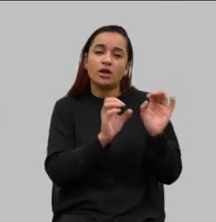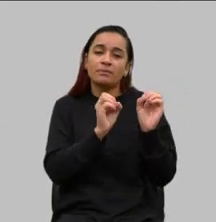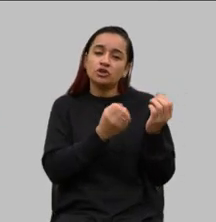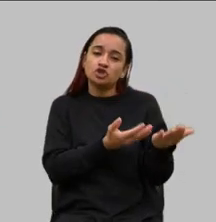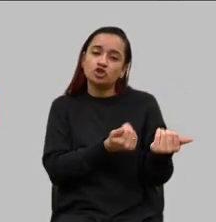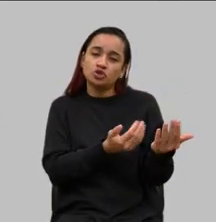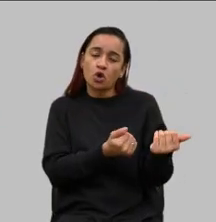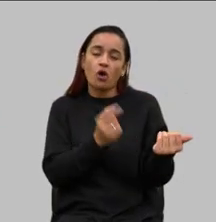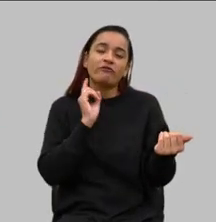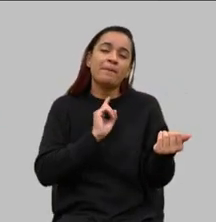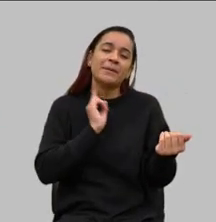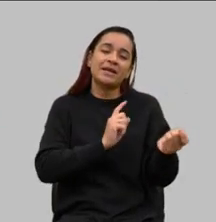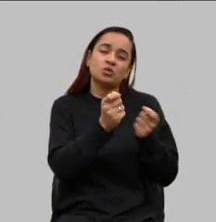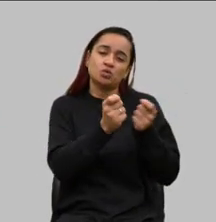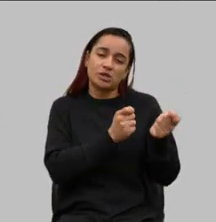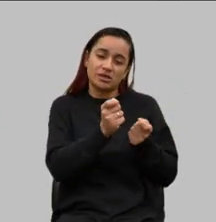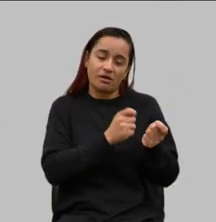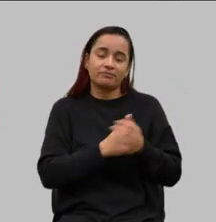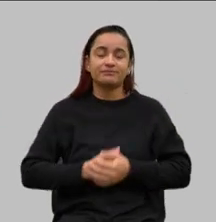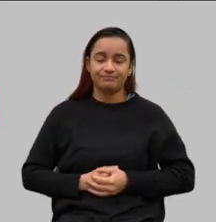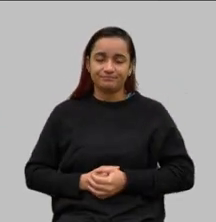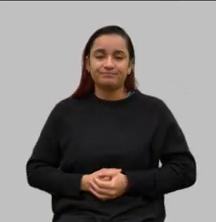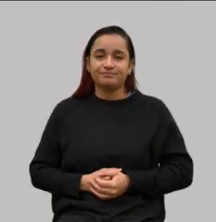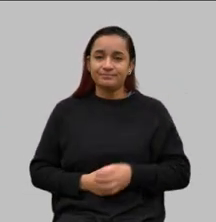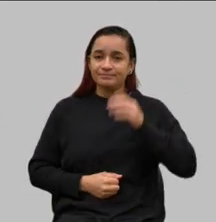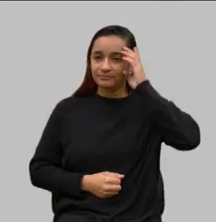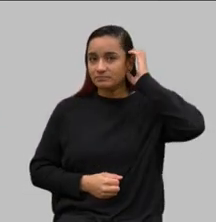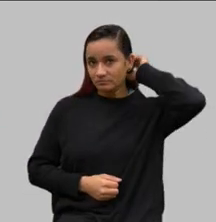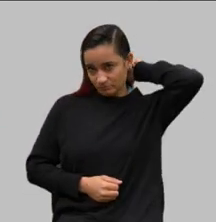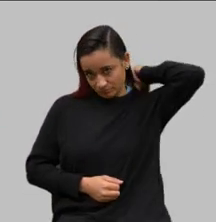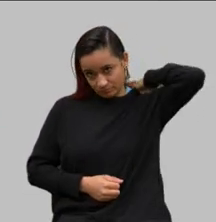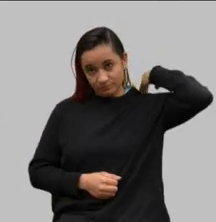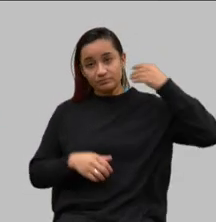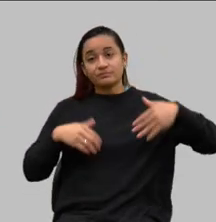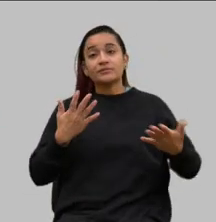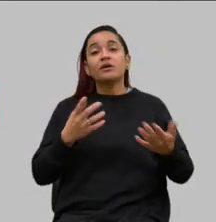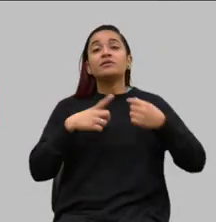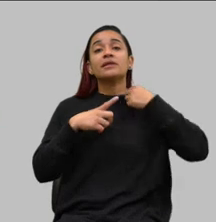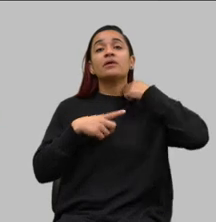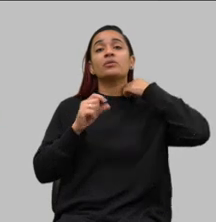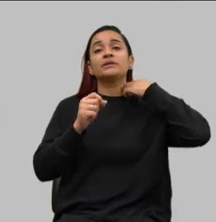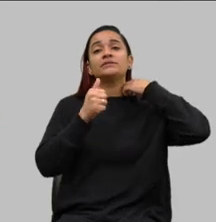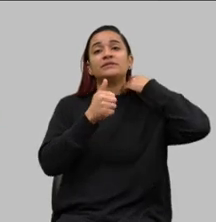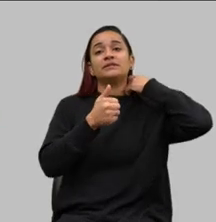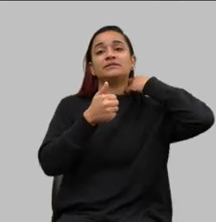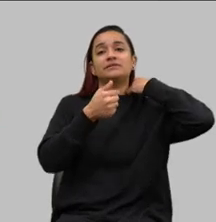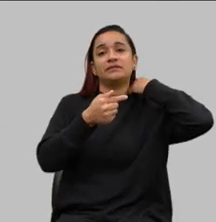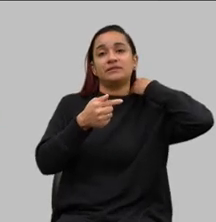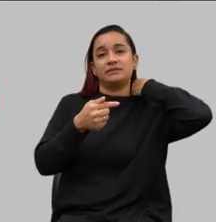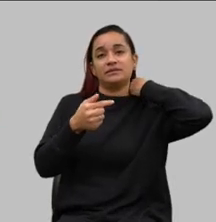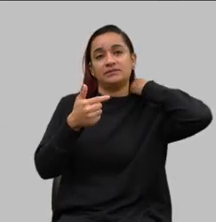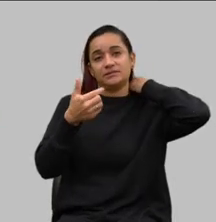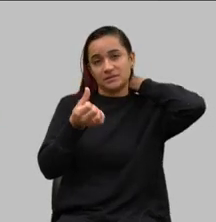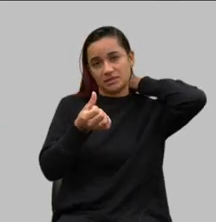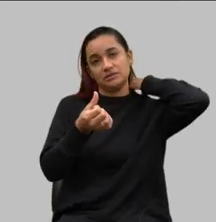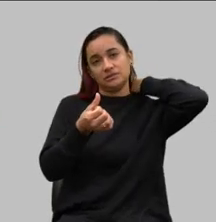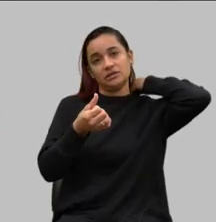sustentável nesse período então nós temos 176 escolas atendidas